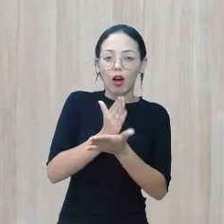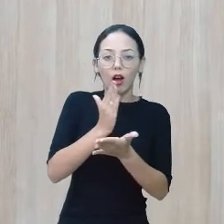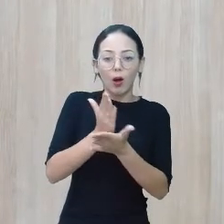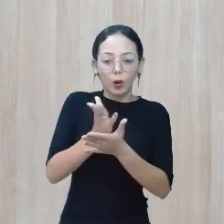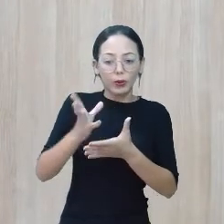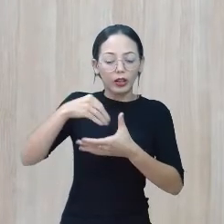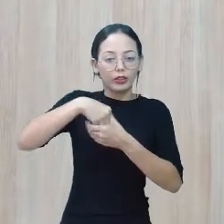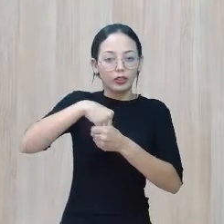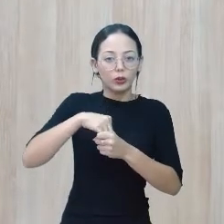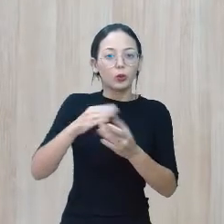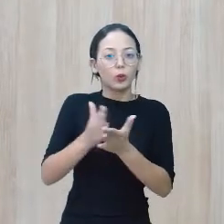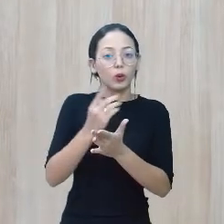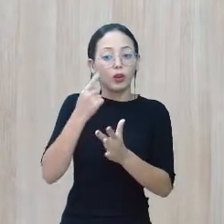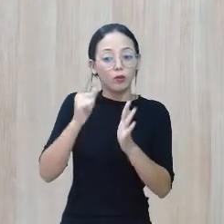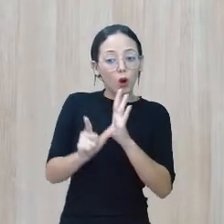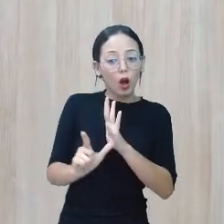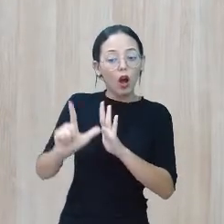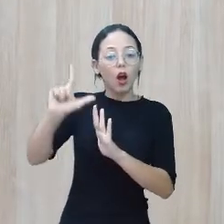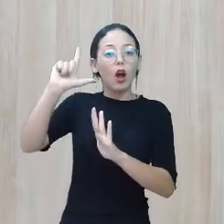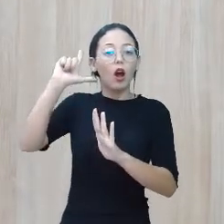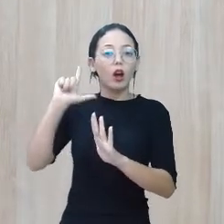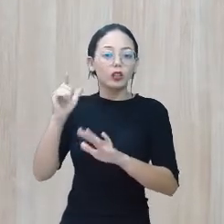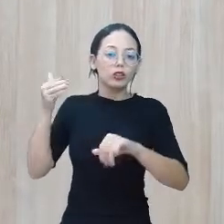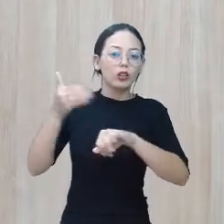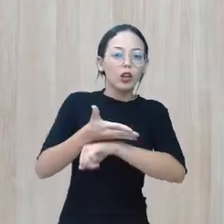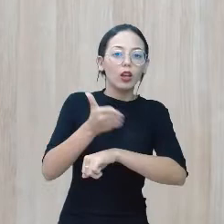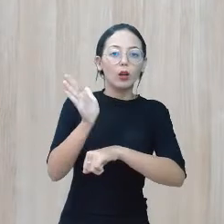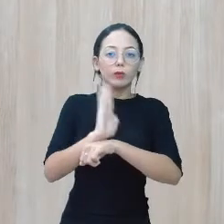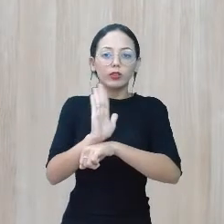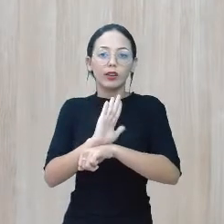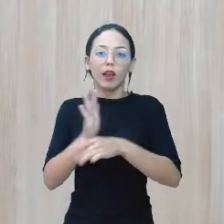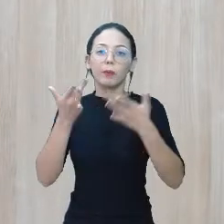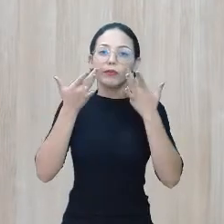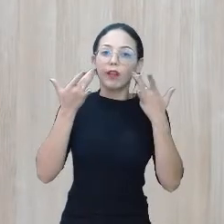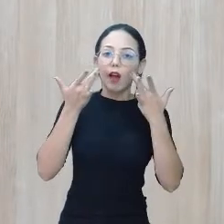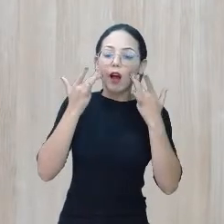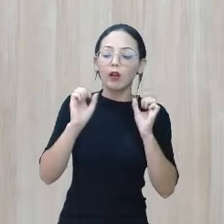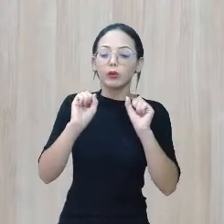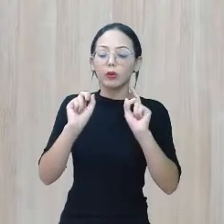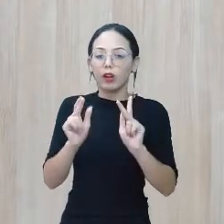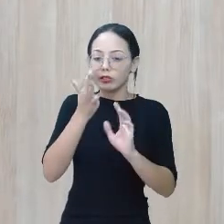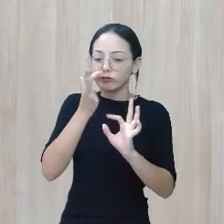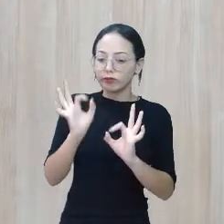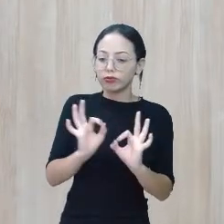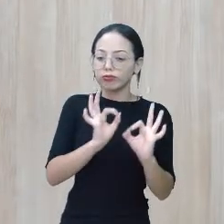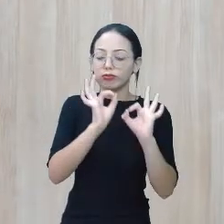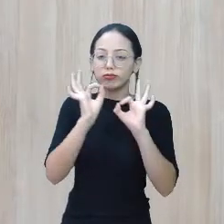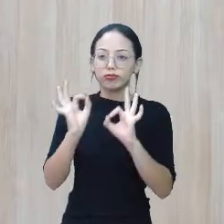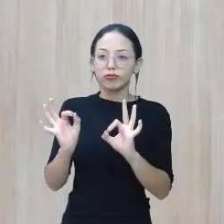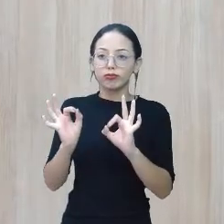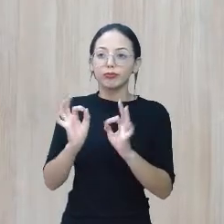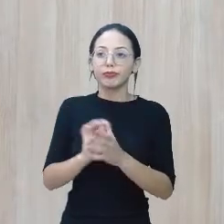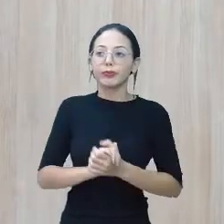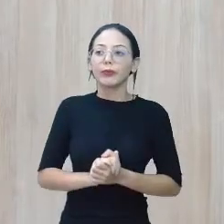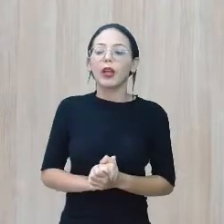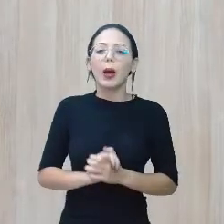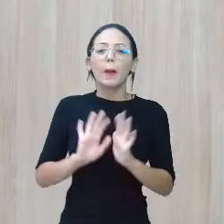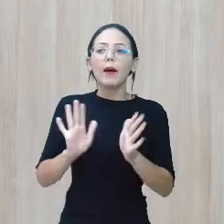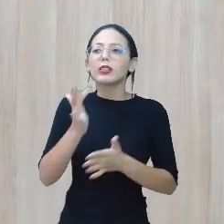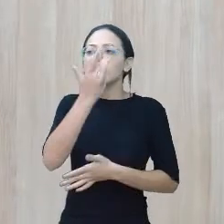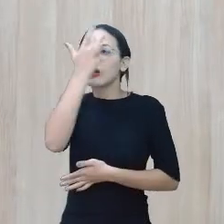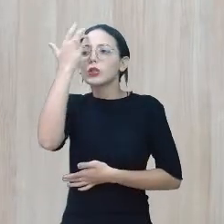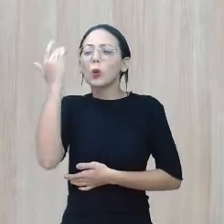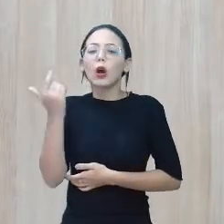no livro antes de ir para o cinema, para o teatro, consumir em outra plataforma. Mas quem não consegue ou não